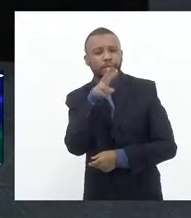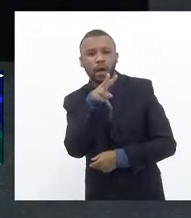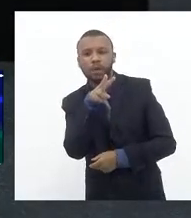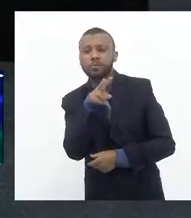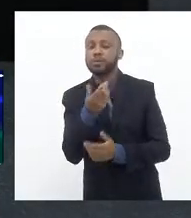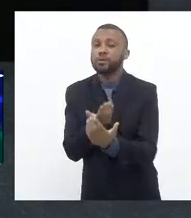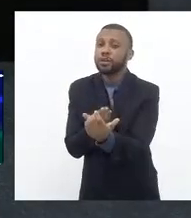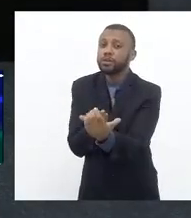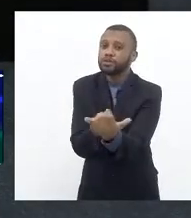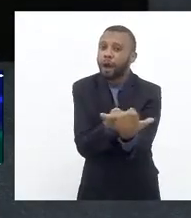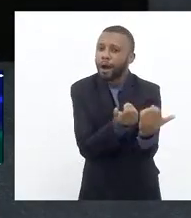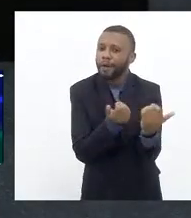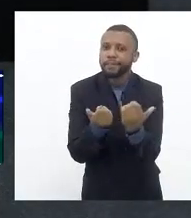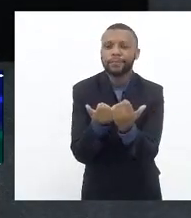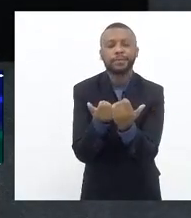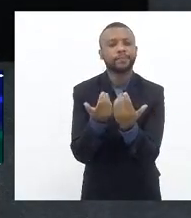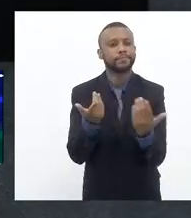Renata,